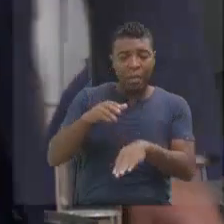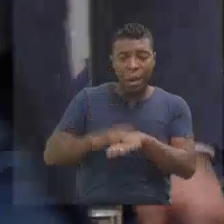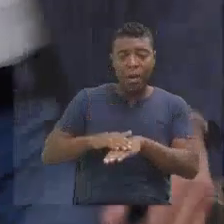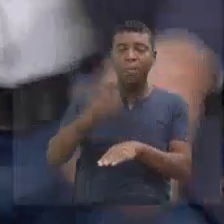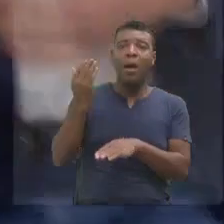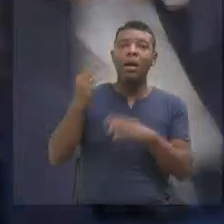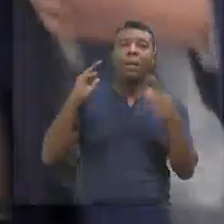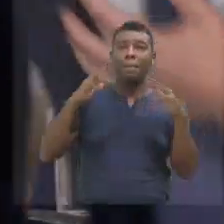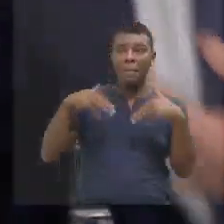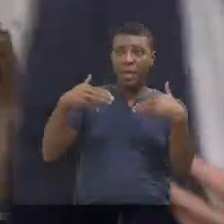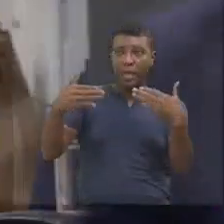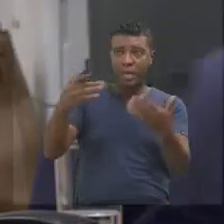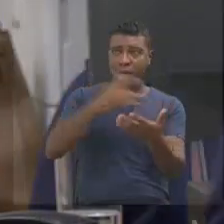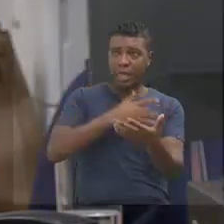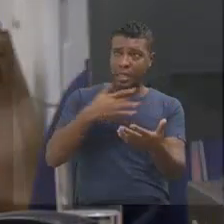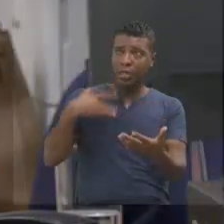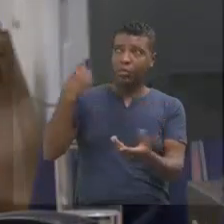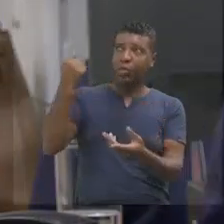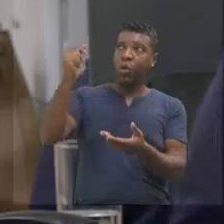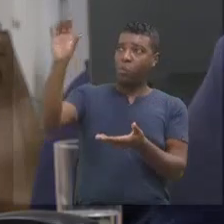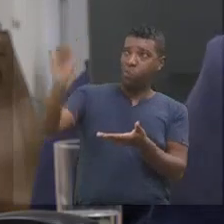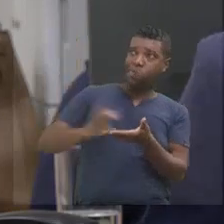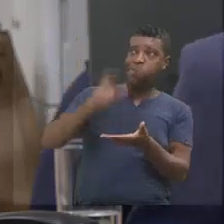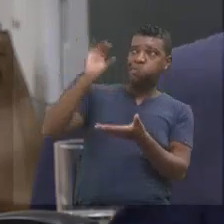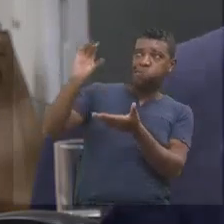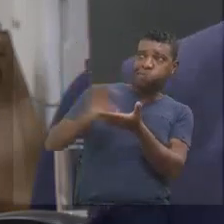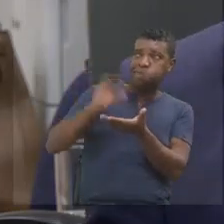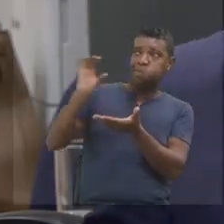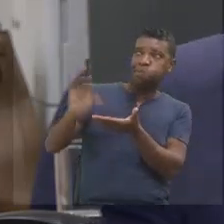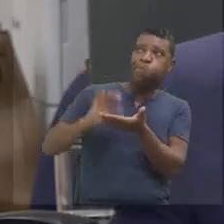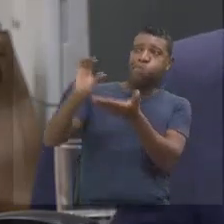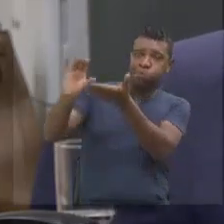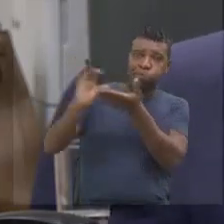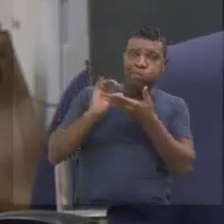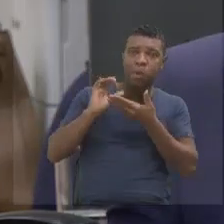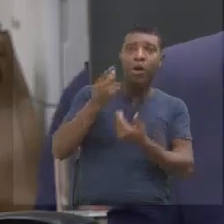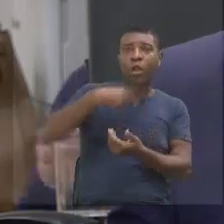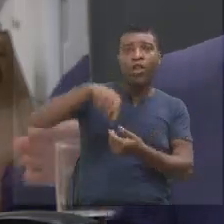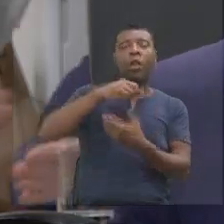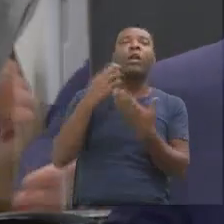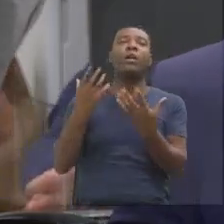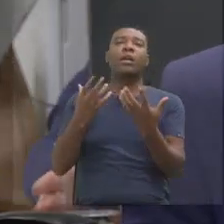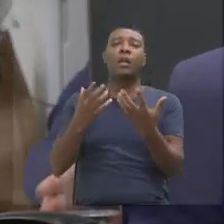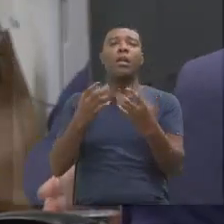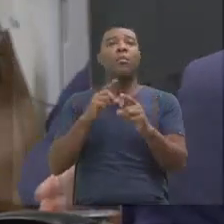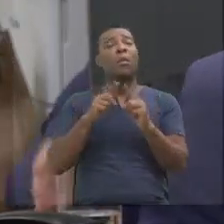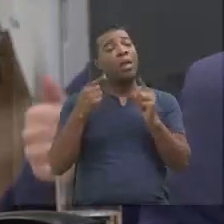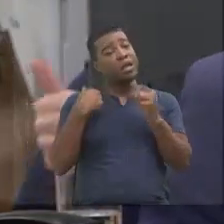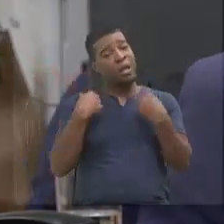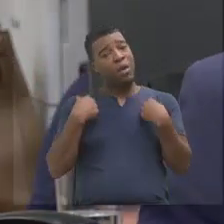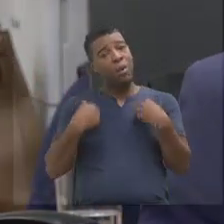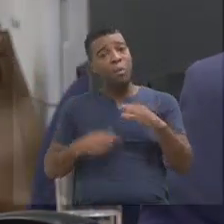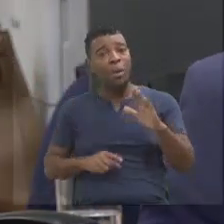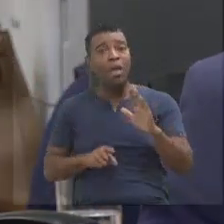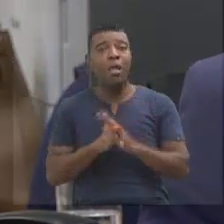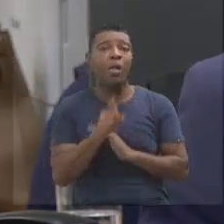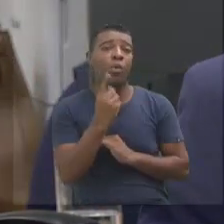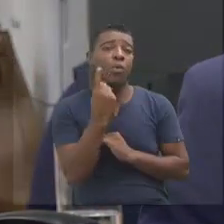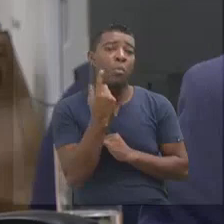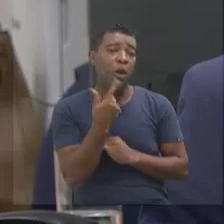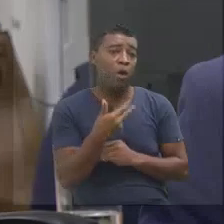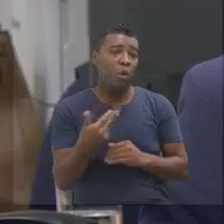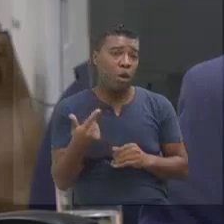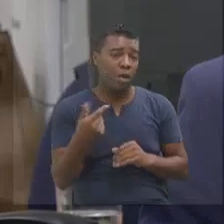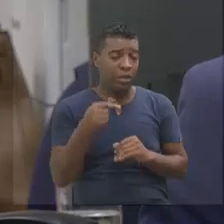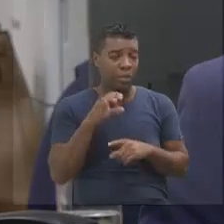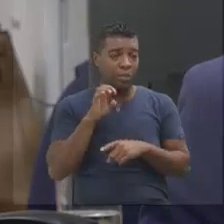repasses do Ministério da Saúde Sem dúvida nenhuma mas aí eu deixo uma questão o Estado está